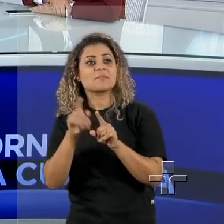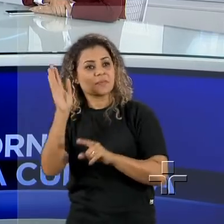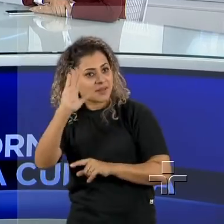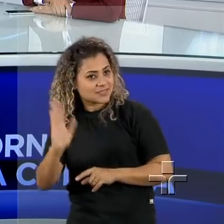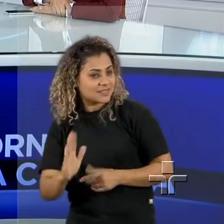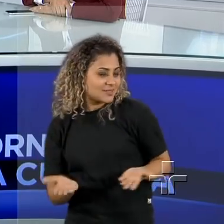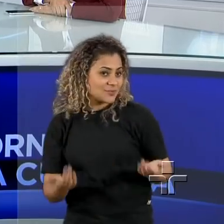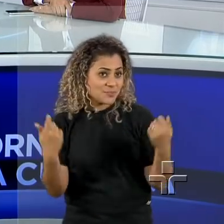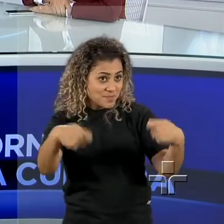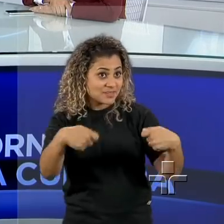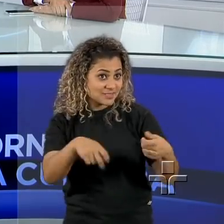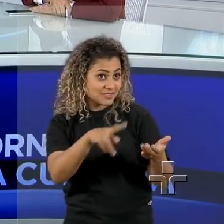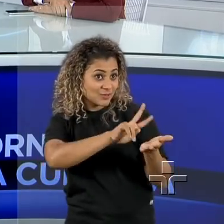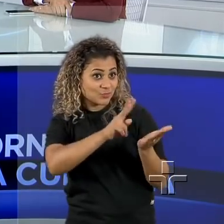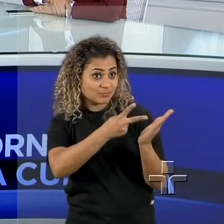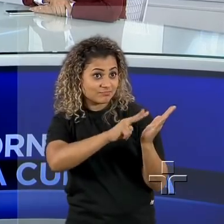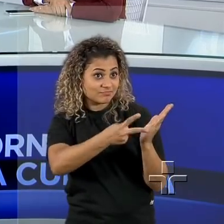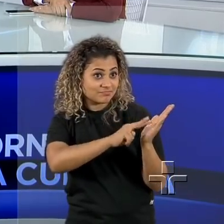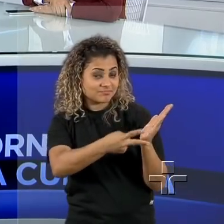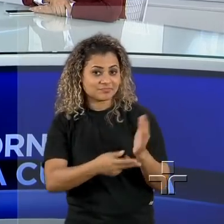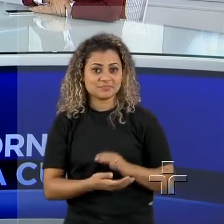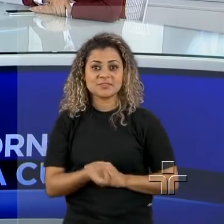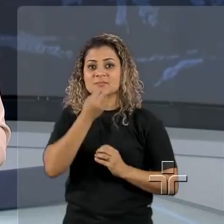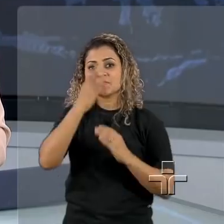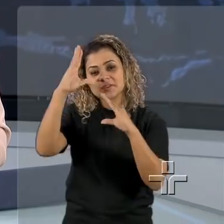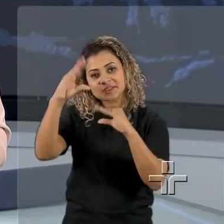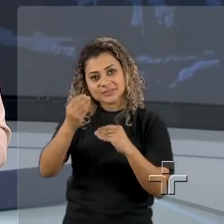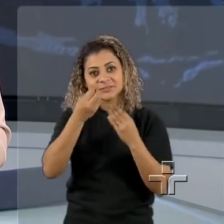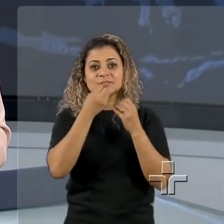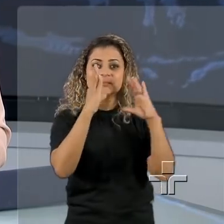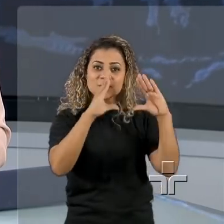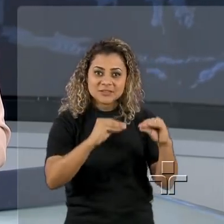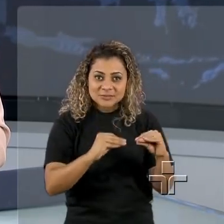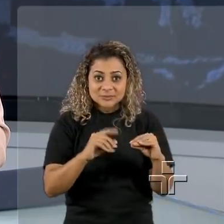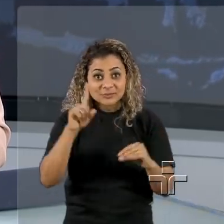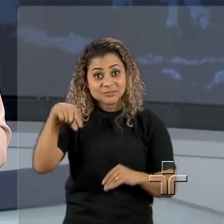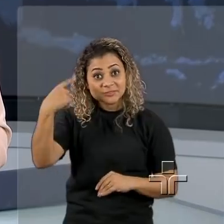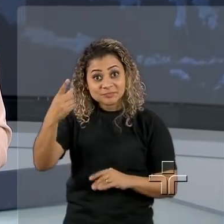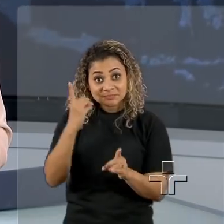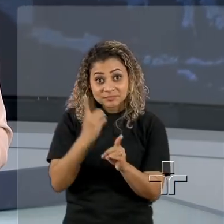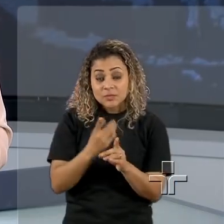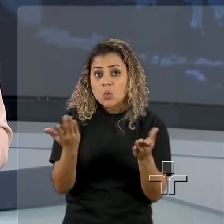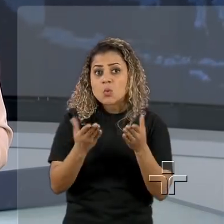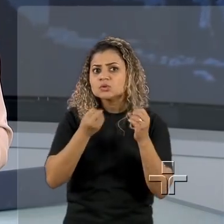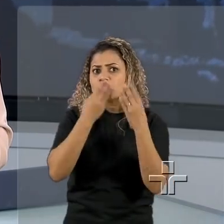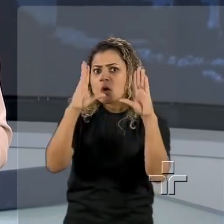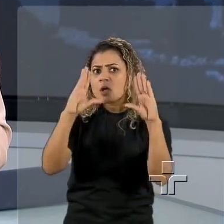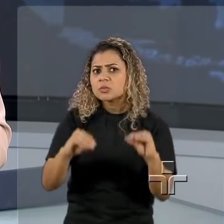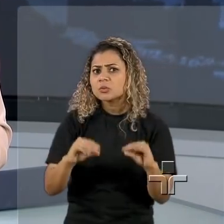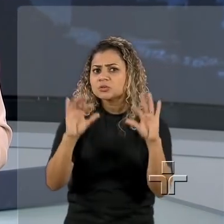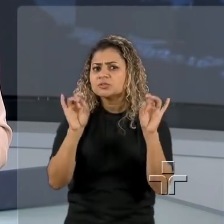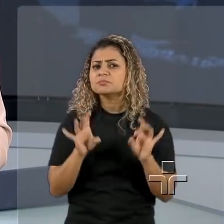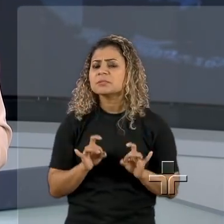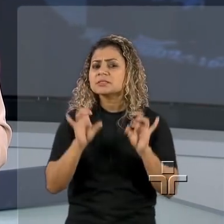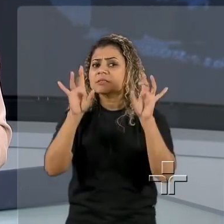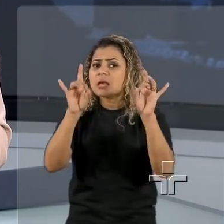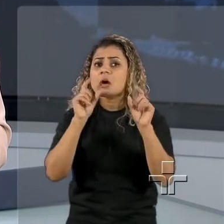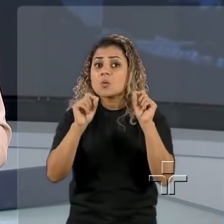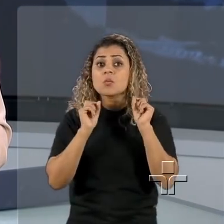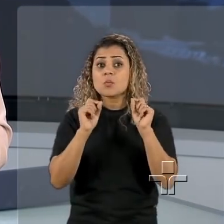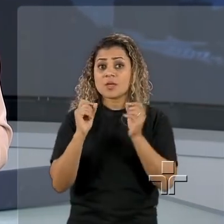A literatura russa não vive só de obras do passado. Autores modernos também têm espaço entre os mais vendidos. Mas a literatura